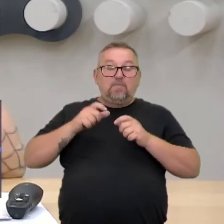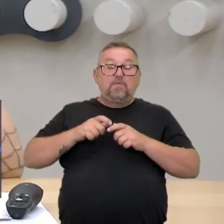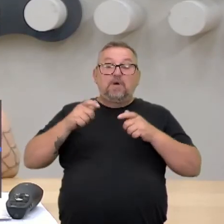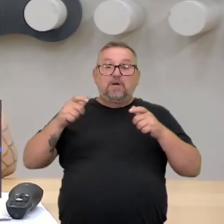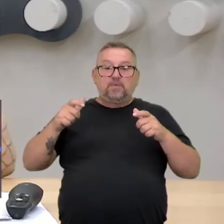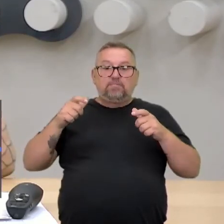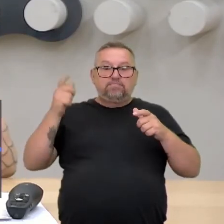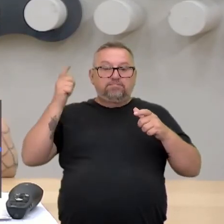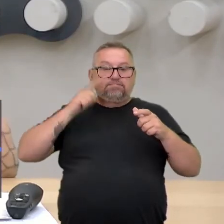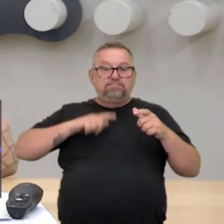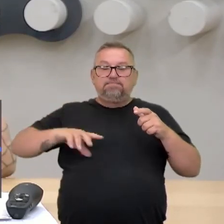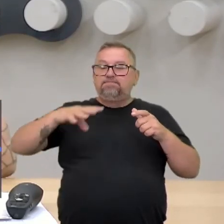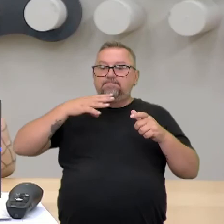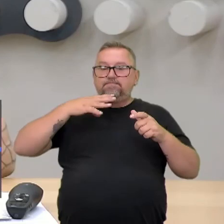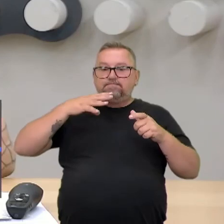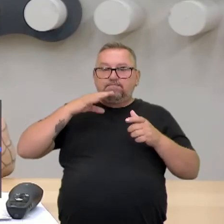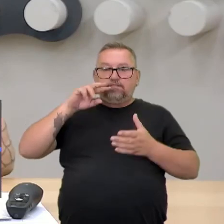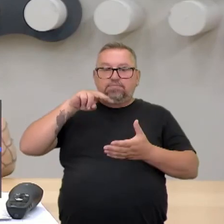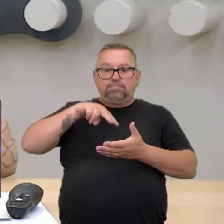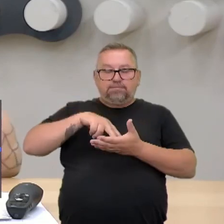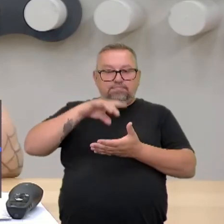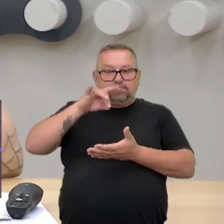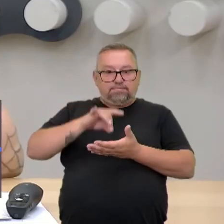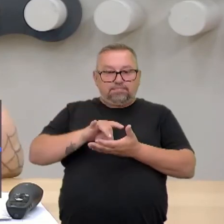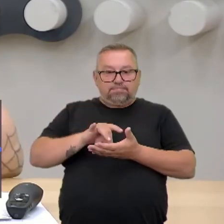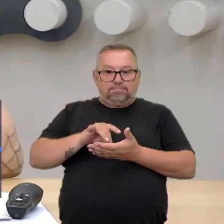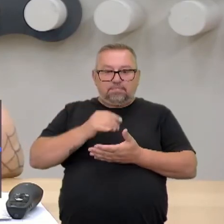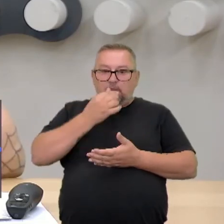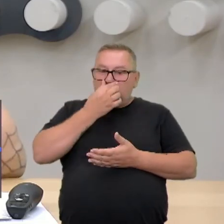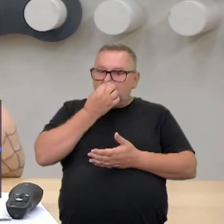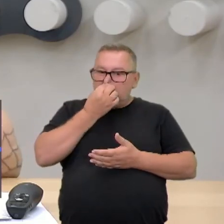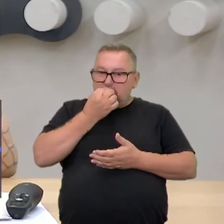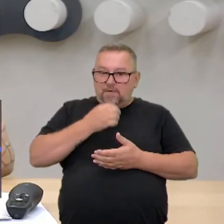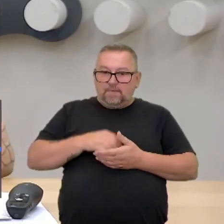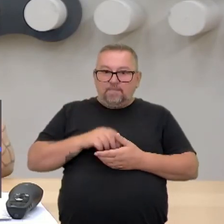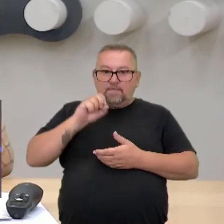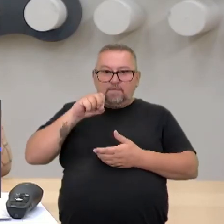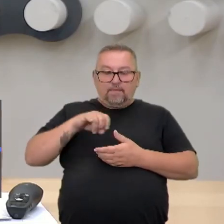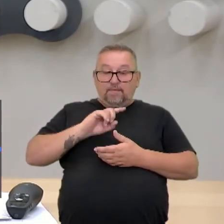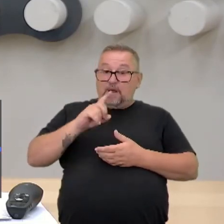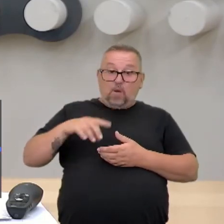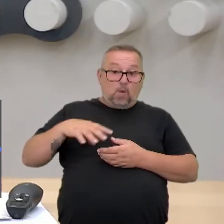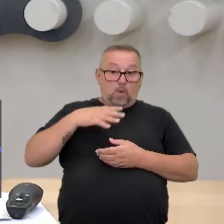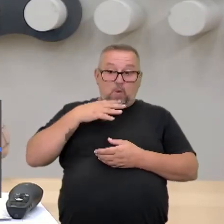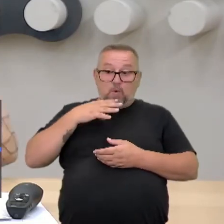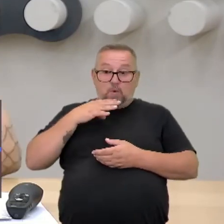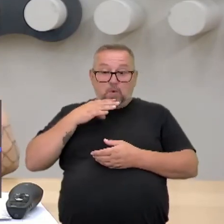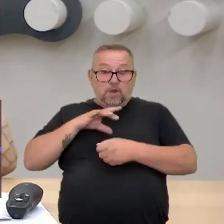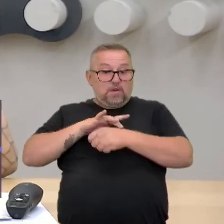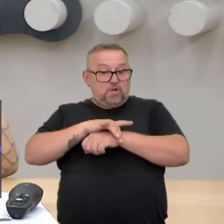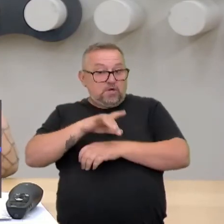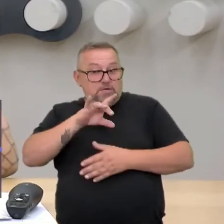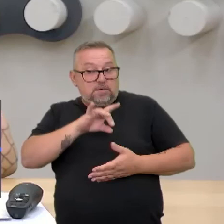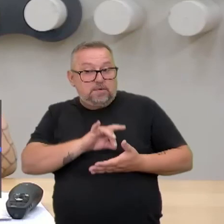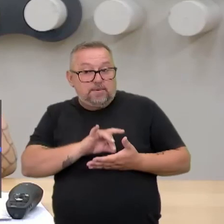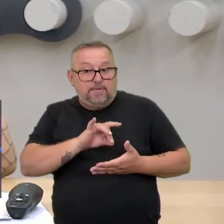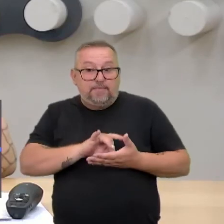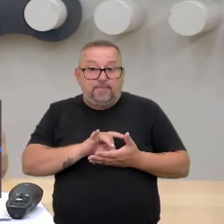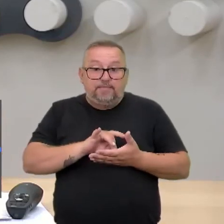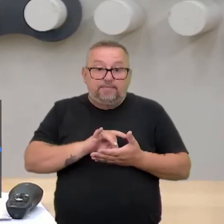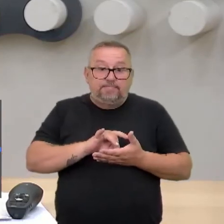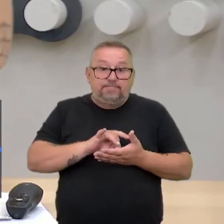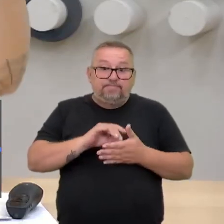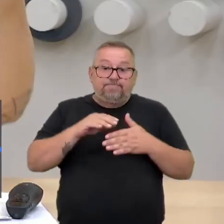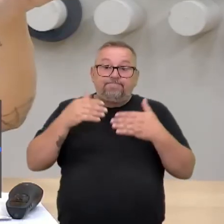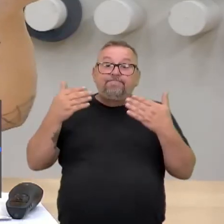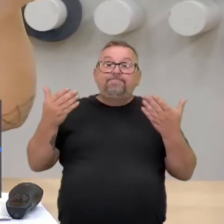para os conhecimentos Seguros e verdadeiros horas se não são conhecimentos Seguros e verdadeiros que assim e